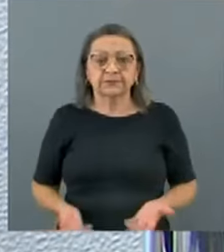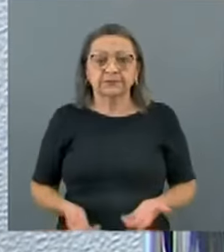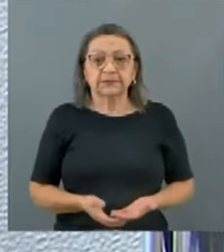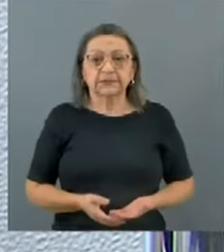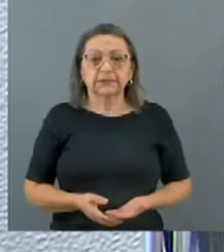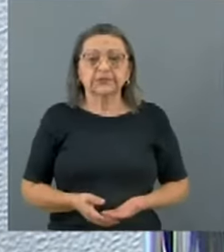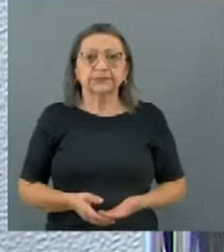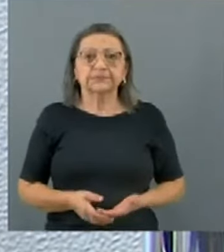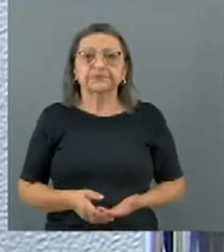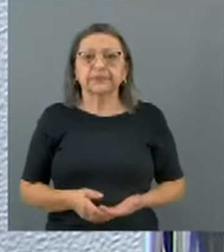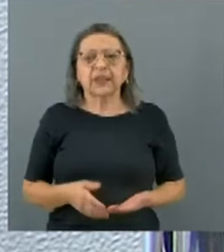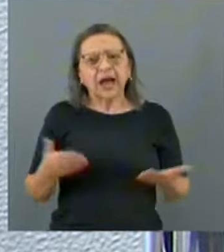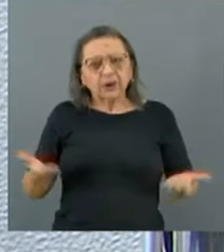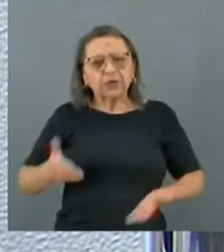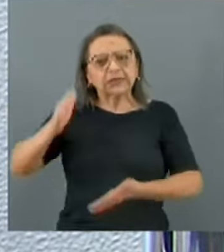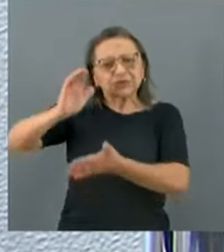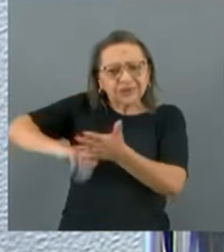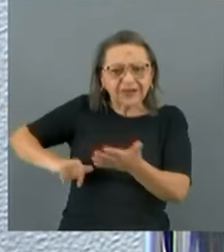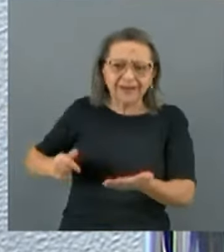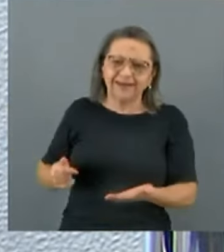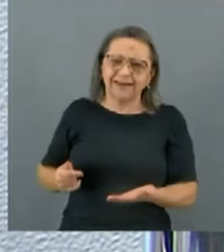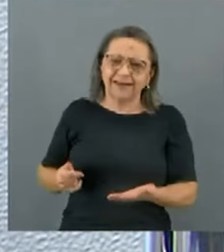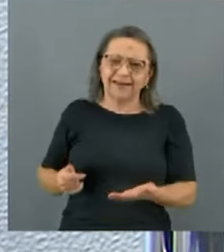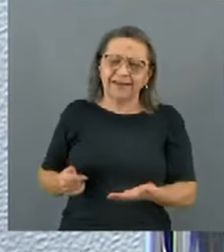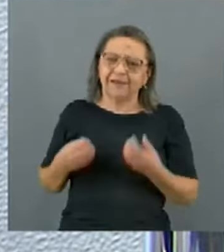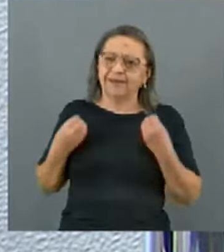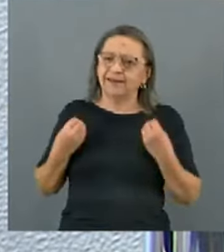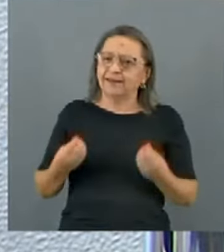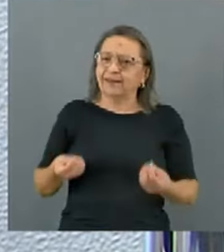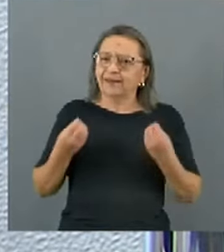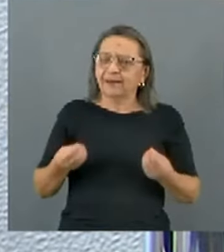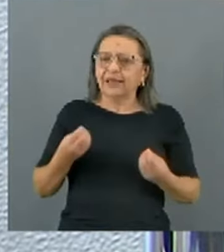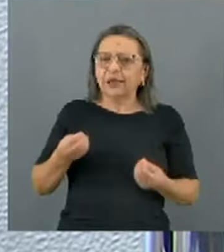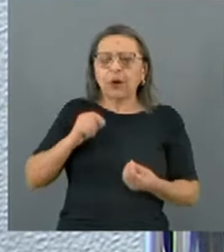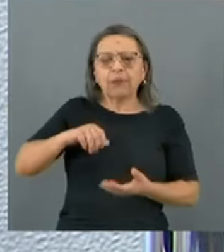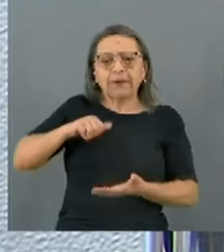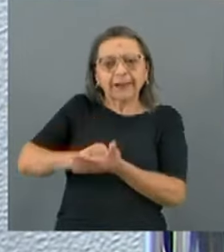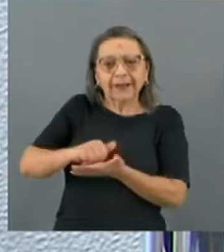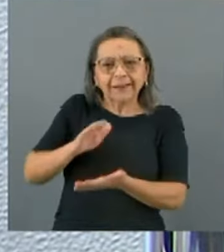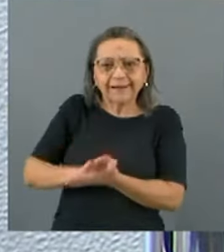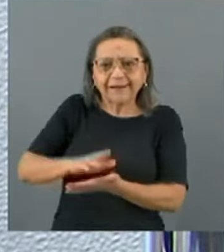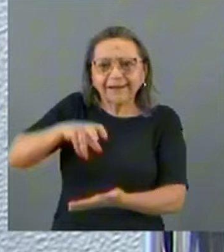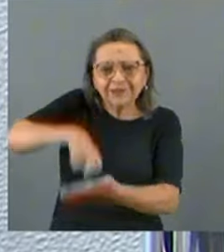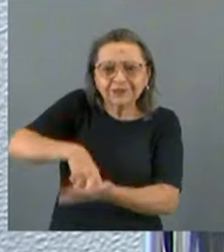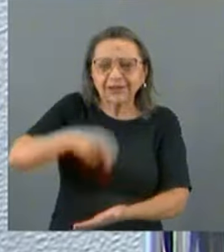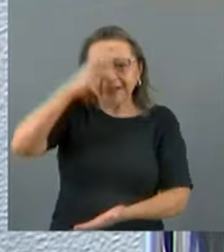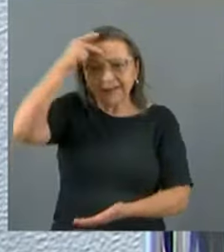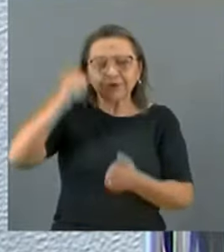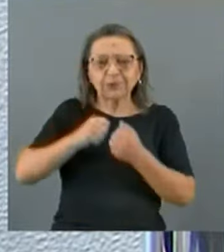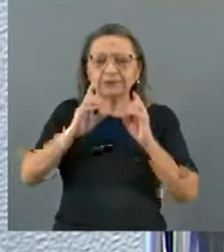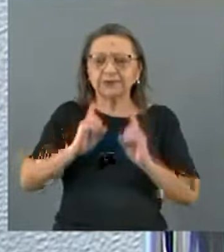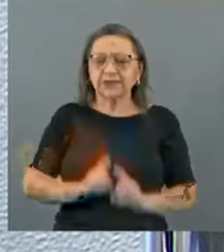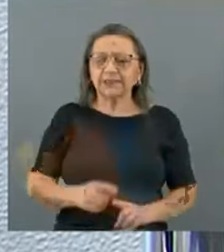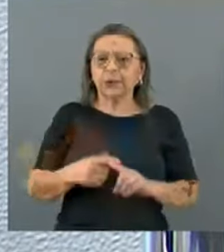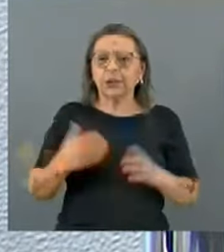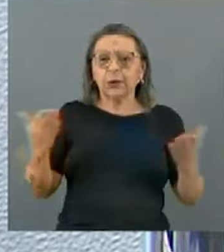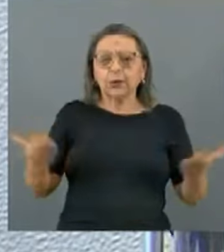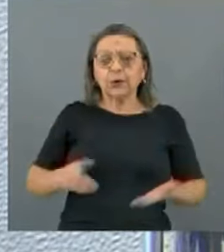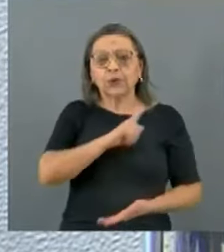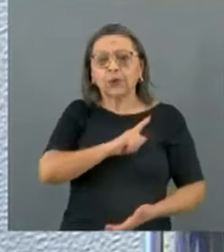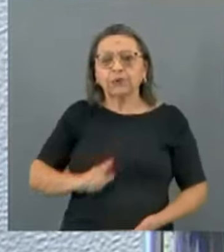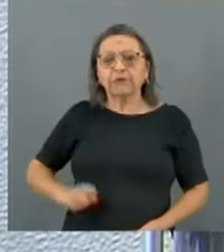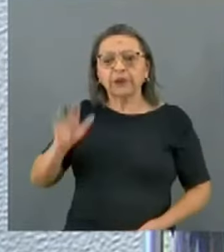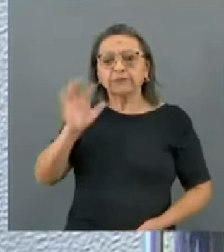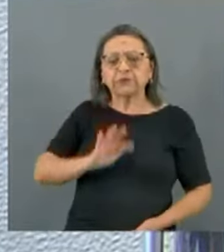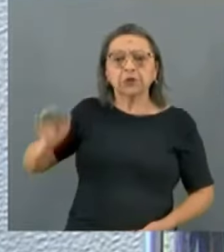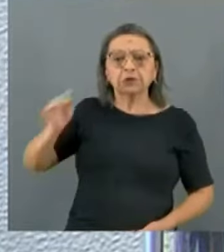E aí retirar essa isenção agora, punir a pessoa com deficiência. Por sinal, hoje o governo federal está tratando a questão da redução